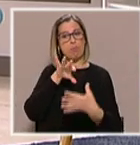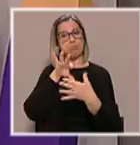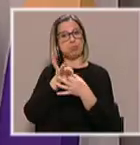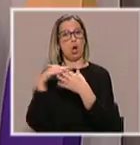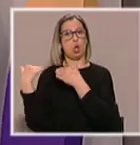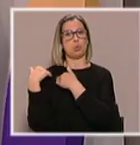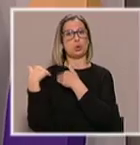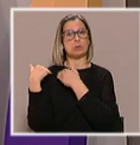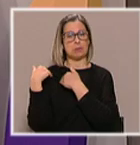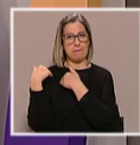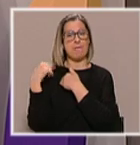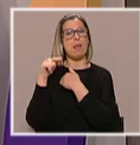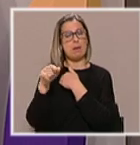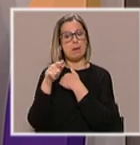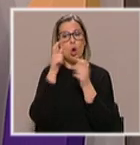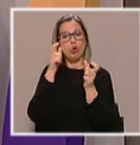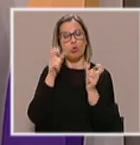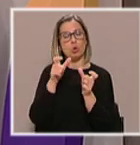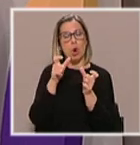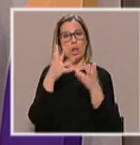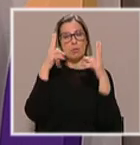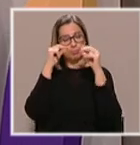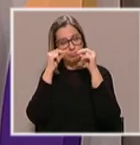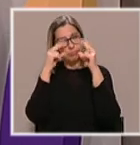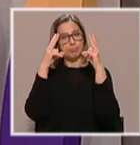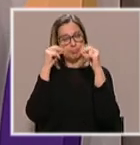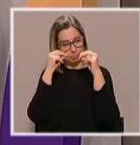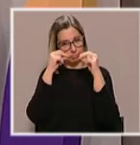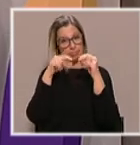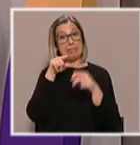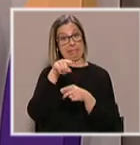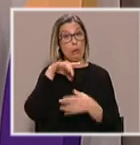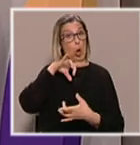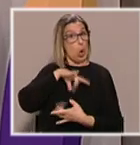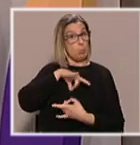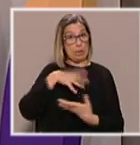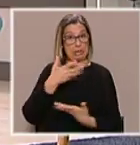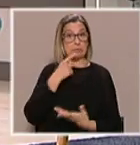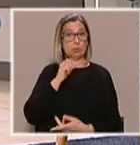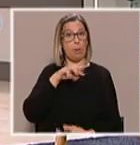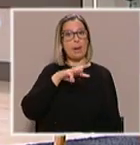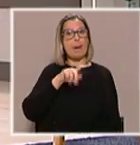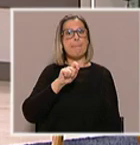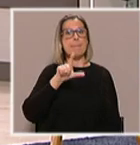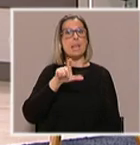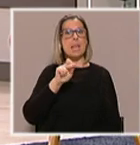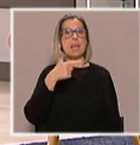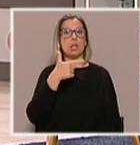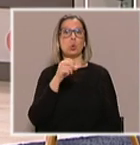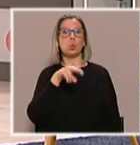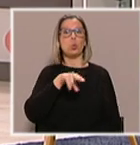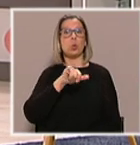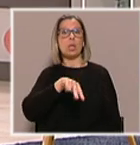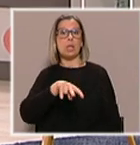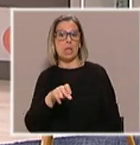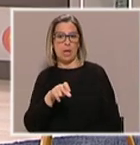o nosso ciclo do sono e de vigia, que é nada mais do que a melatonina. E vamos começar a aula por perceber um